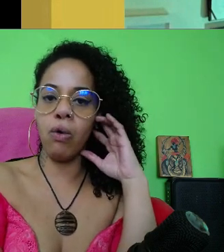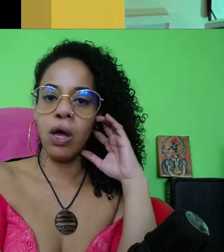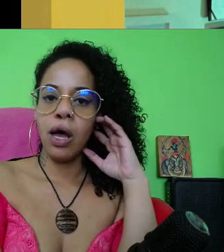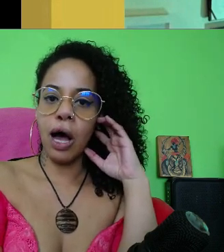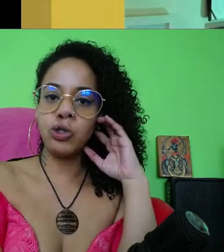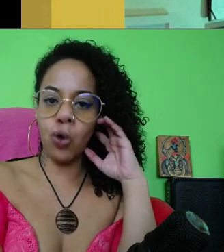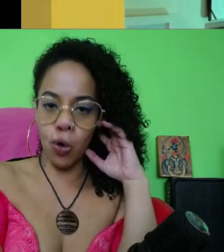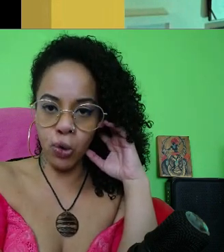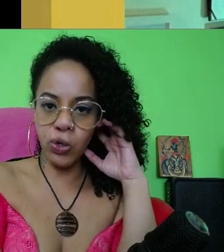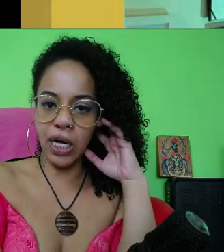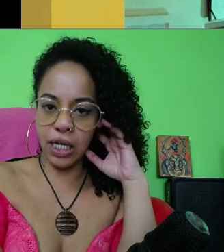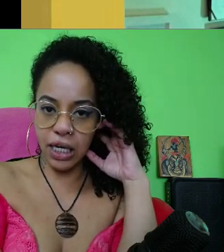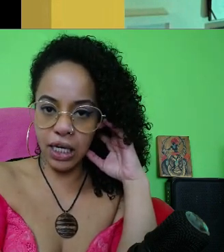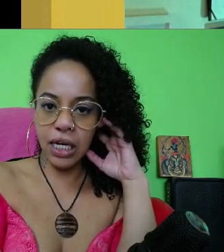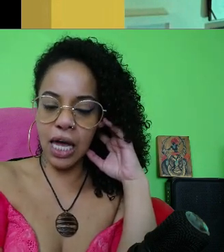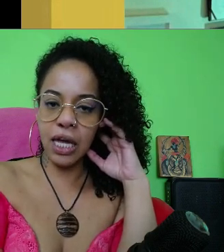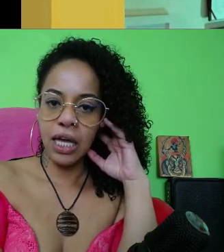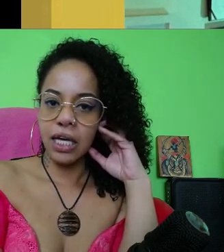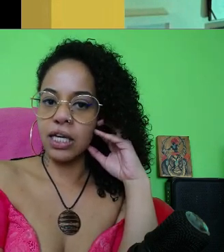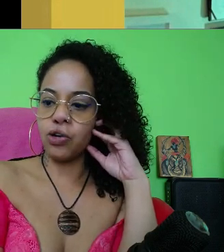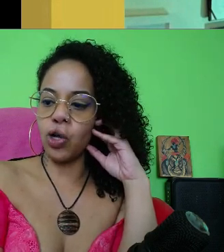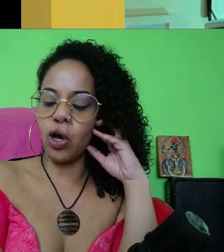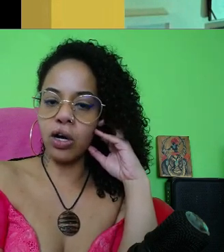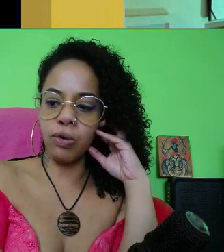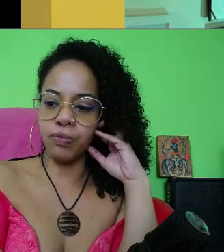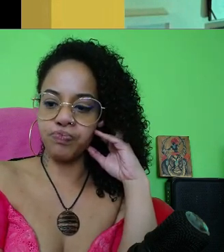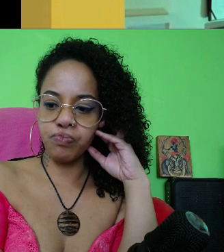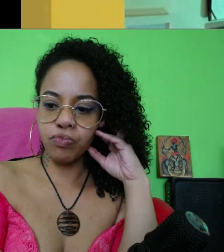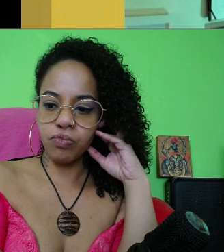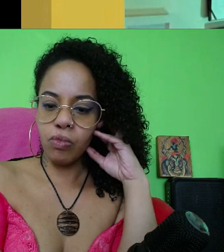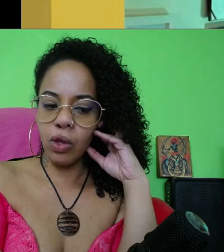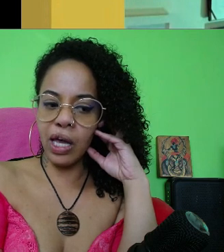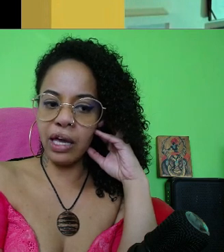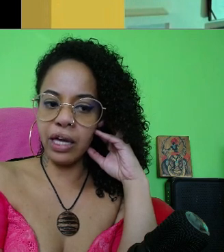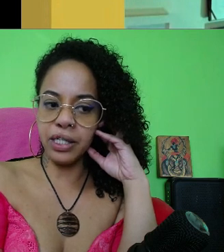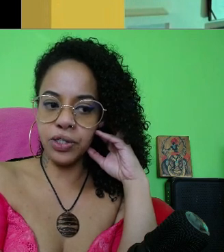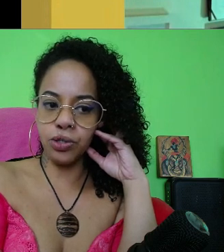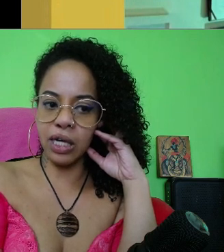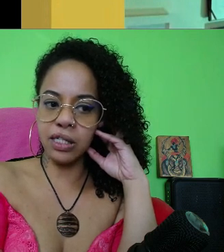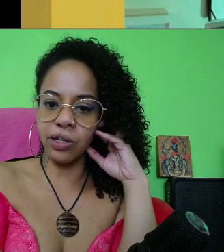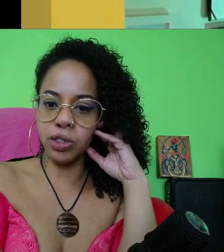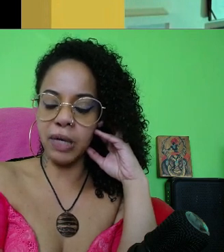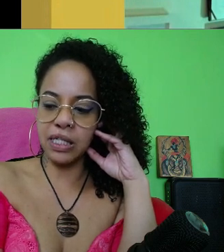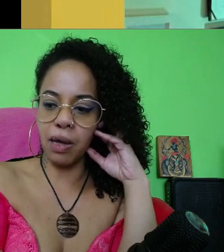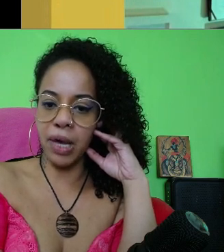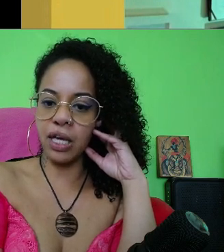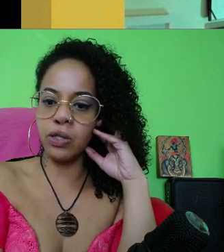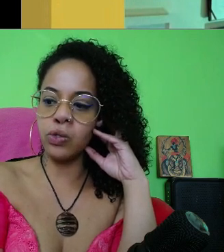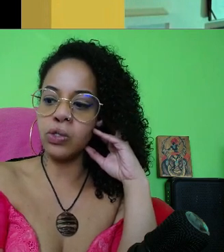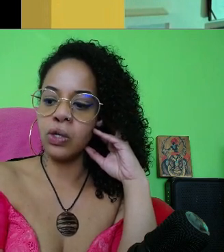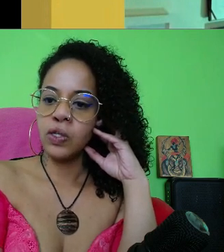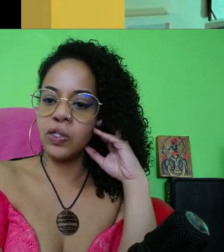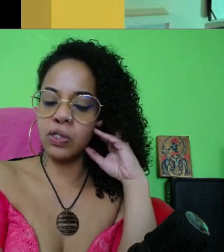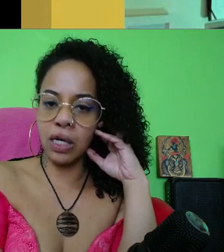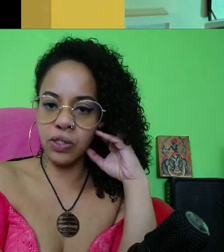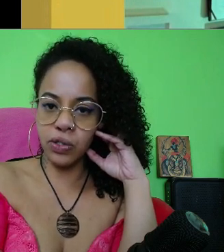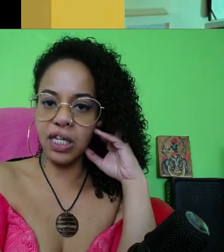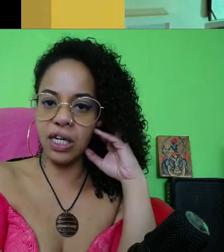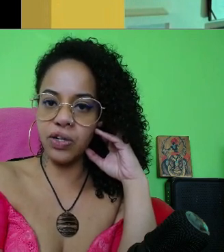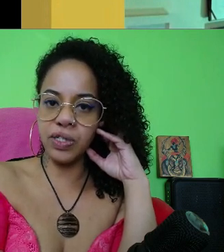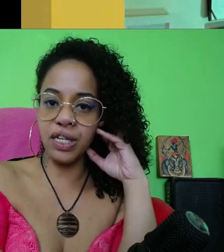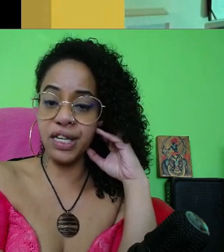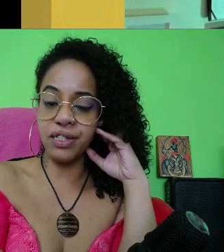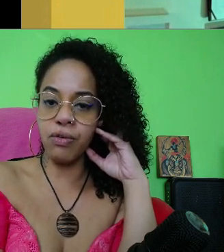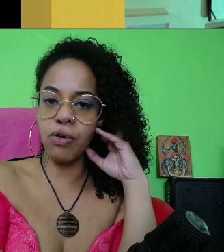total aos comuna aí né que colocam suas seus pensamentos seus